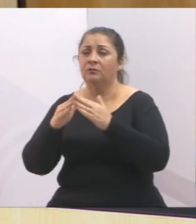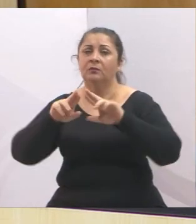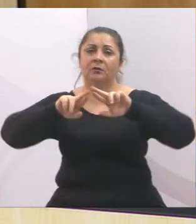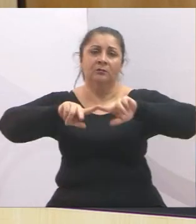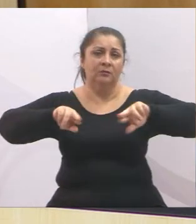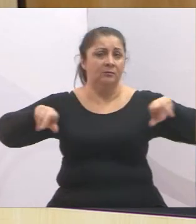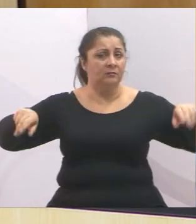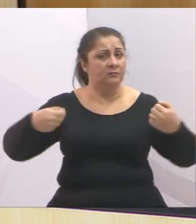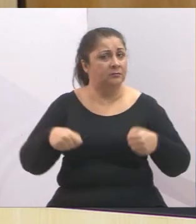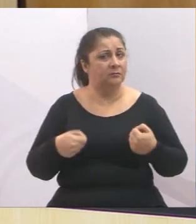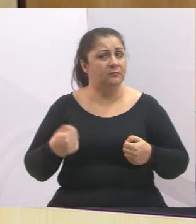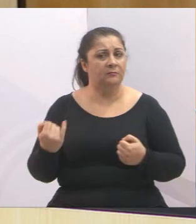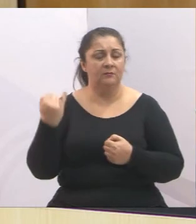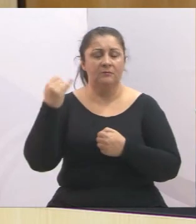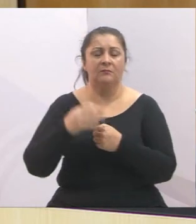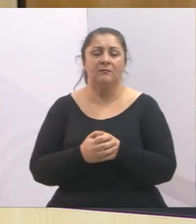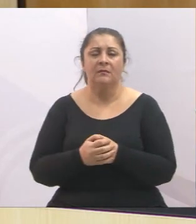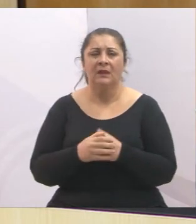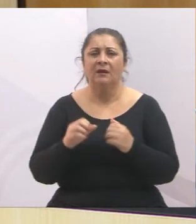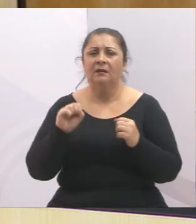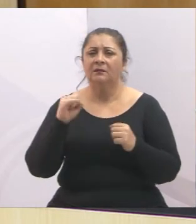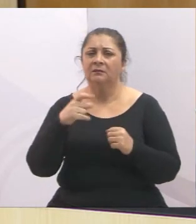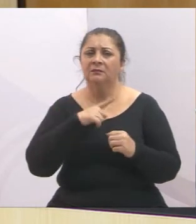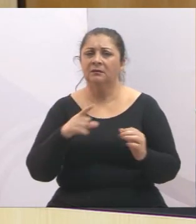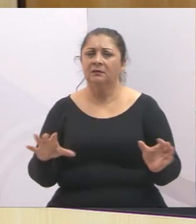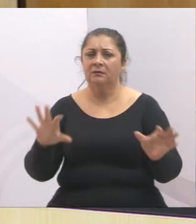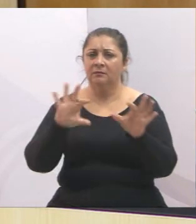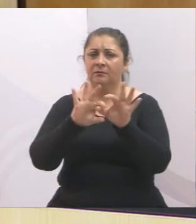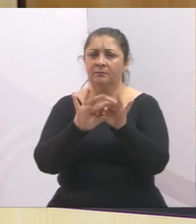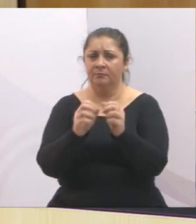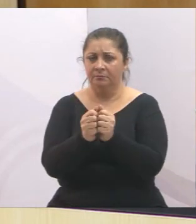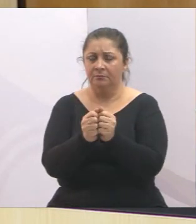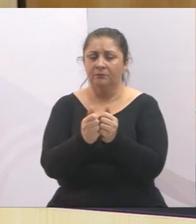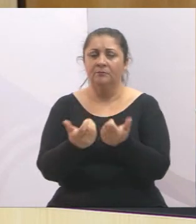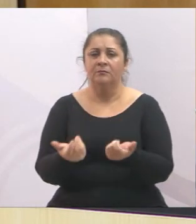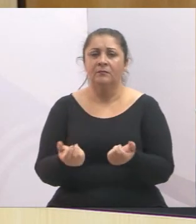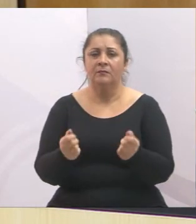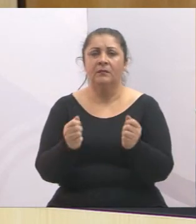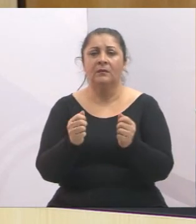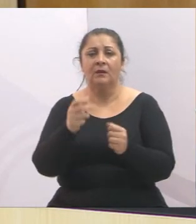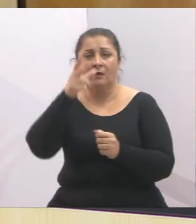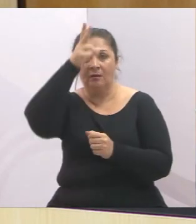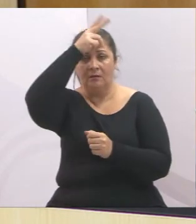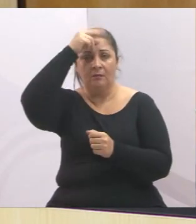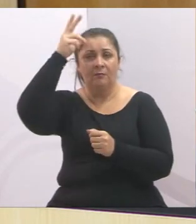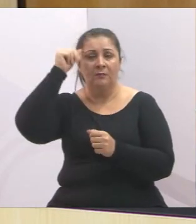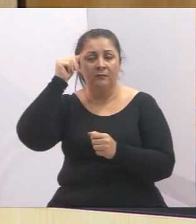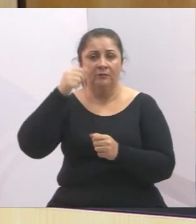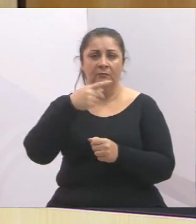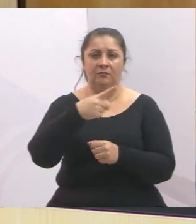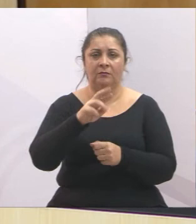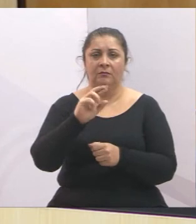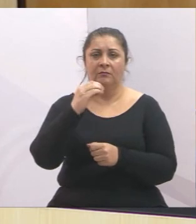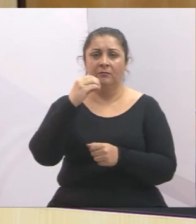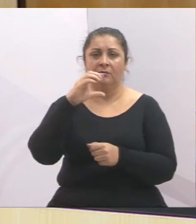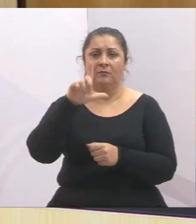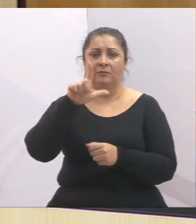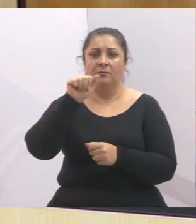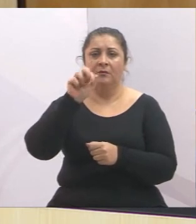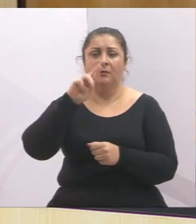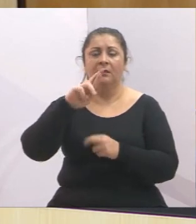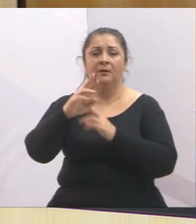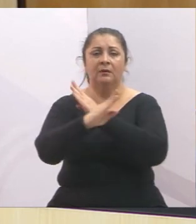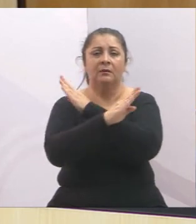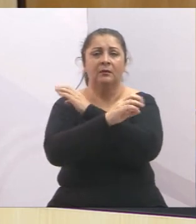públicas. Considerando que nesta parceria tem um tripé de responsabilidades junto à Prefeitura, a Fundação Prolar e Caixa Econômica